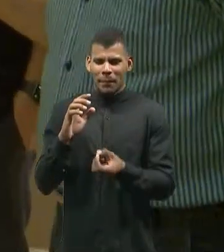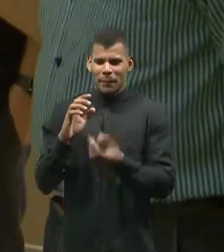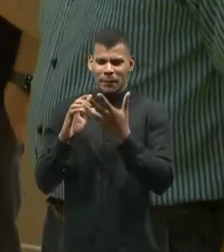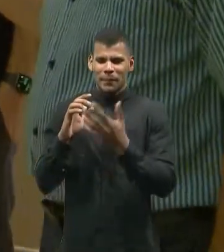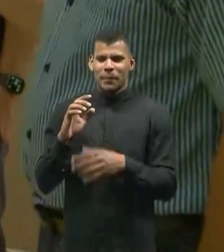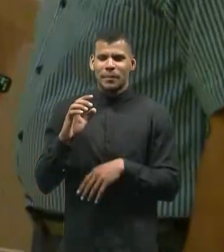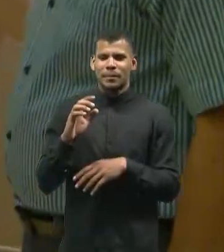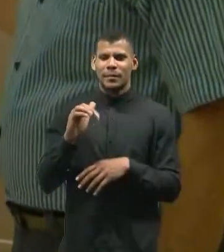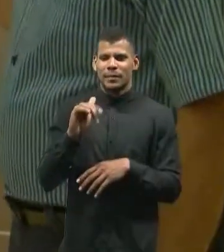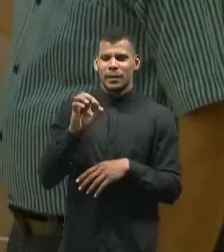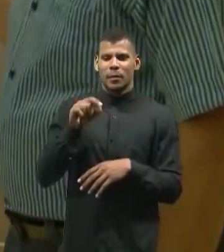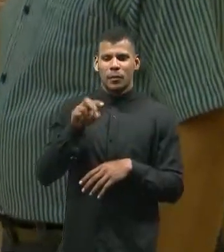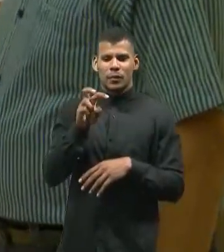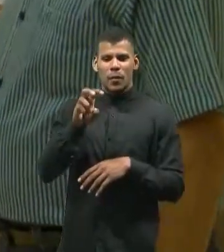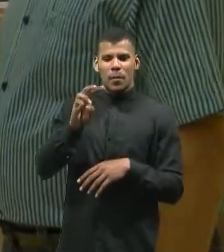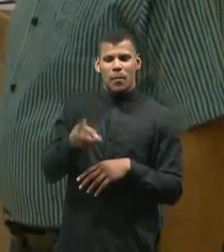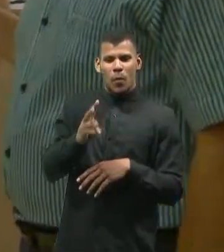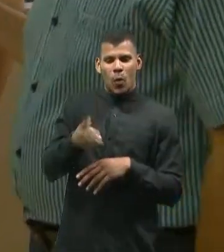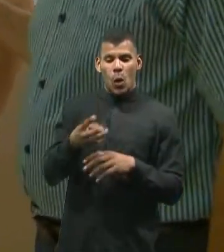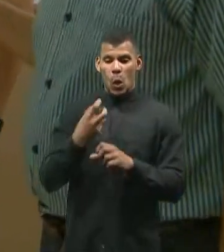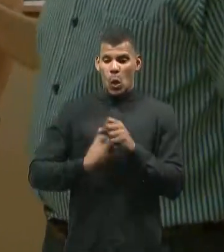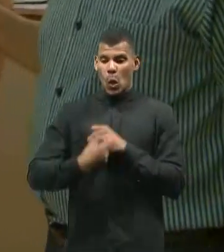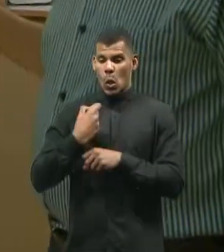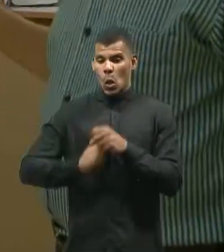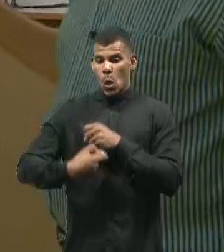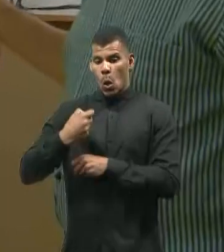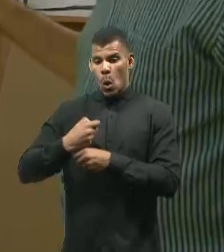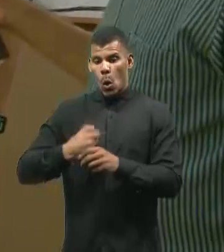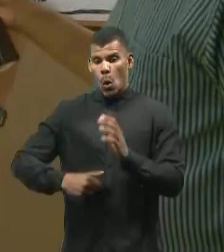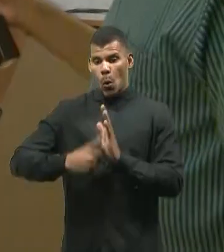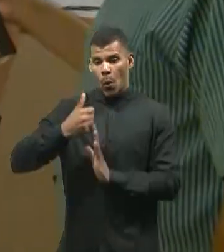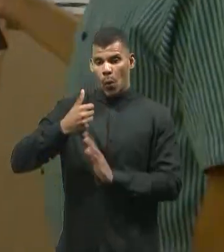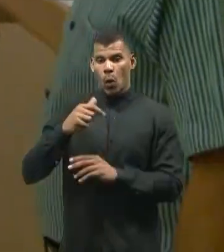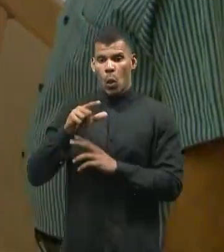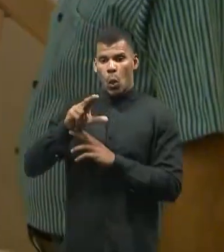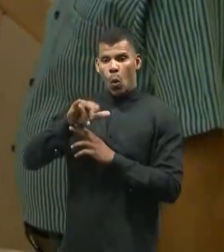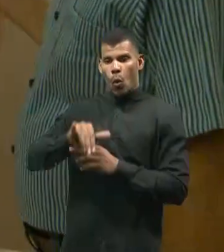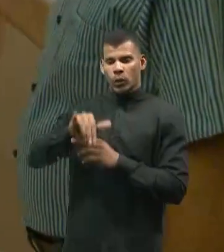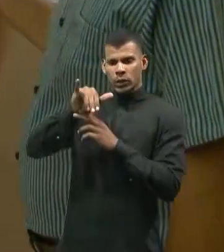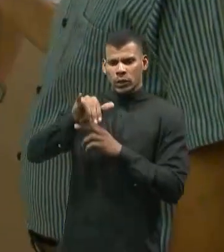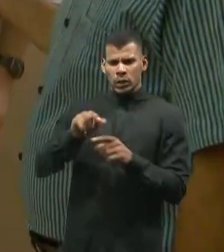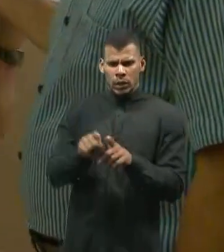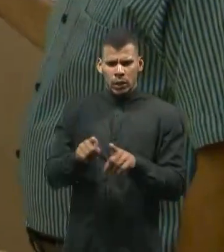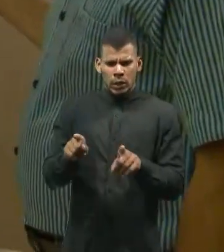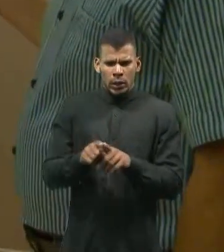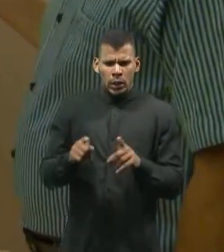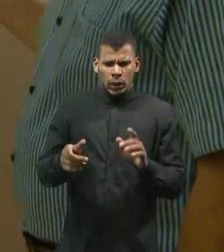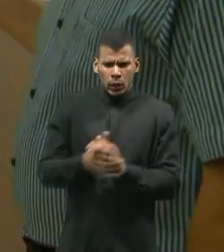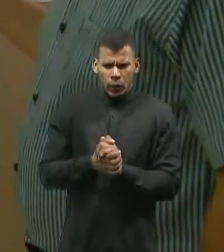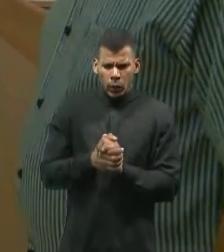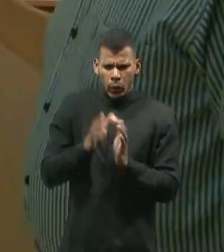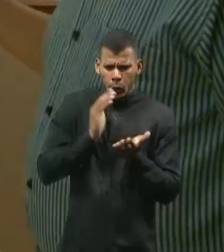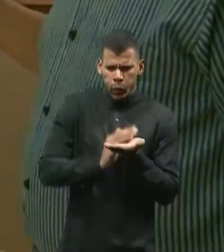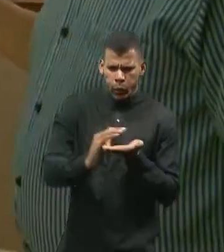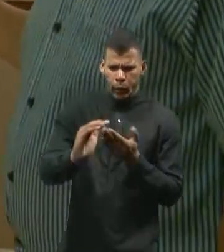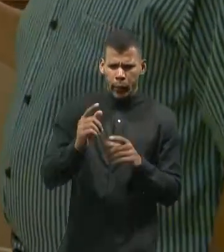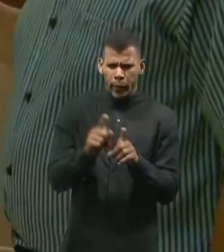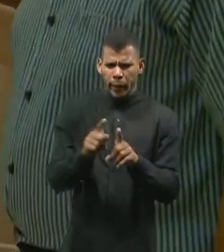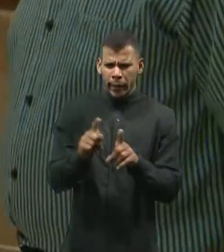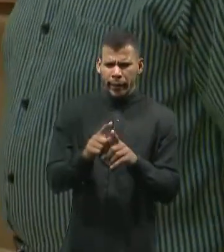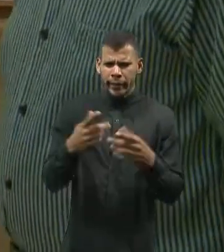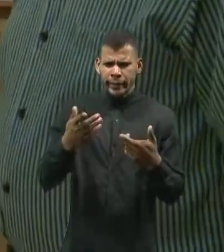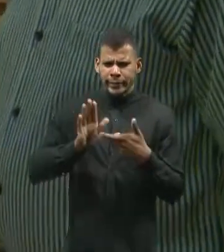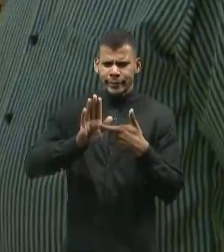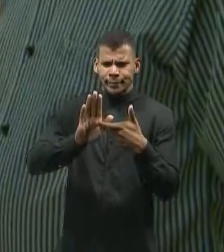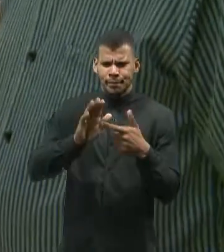3,5 milhões de anos atrás os primeiros fósseis, né, de Lucy. E aí, onde se originou em teoria tudo. Então, é uma